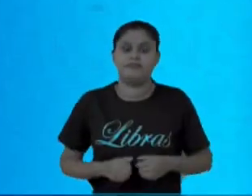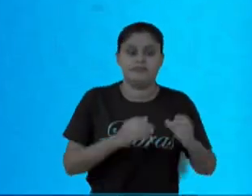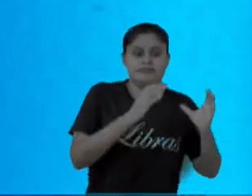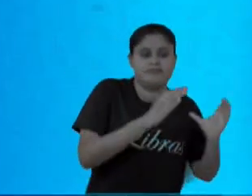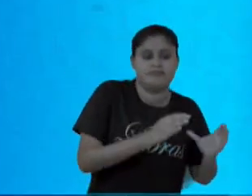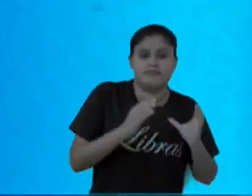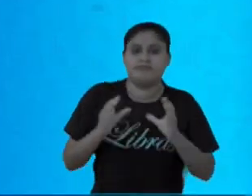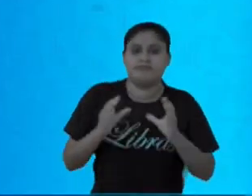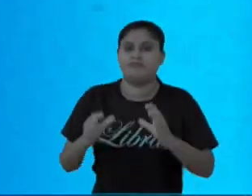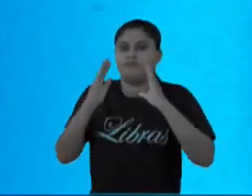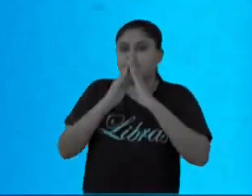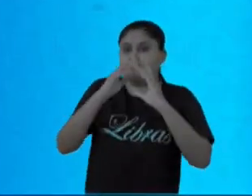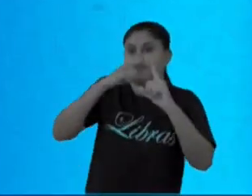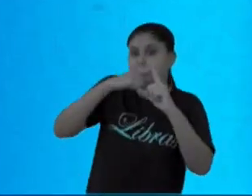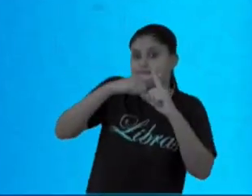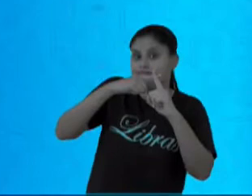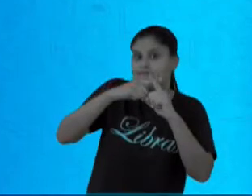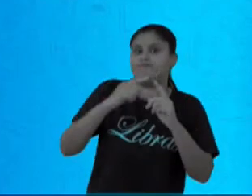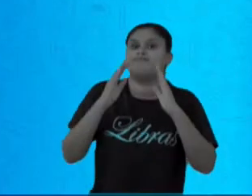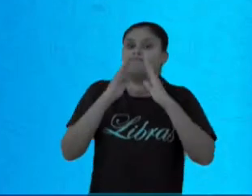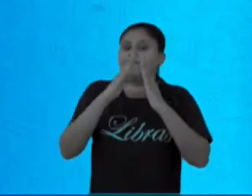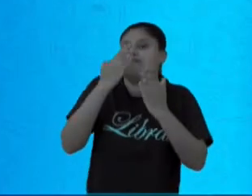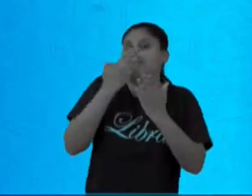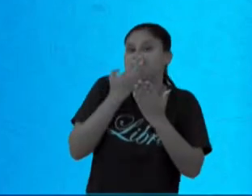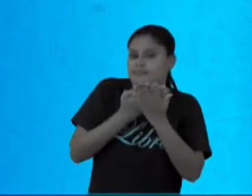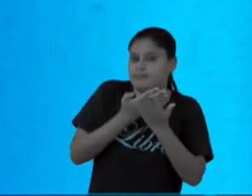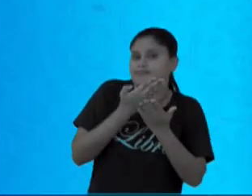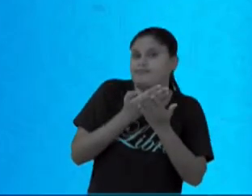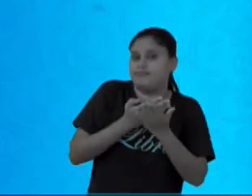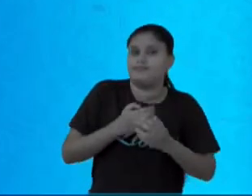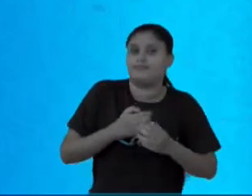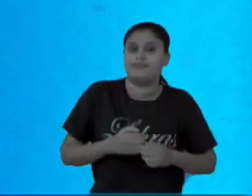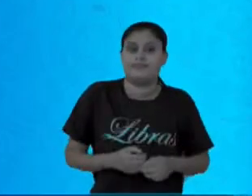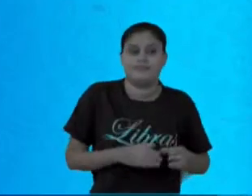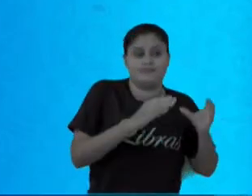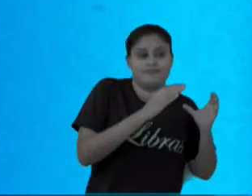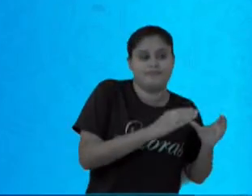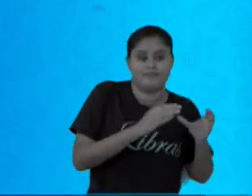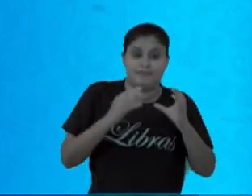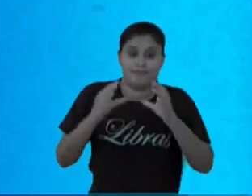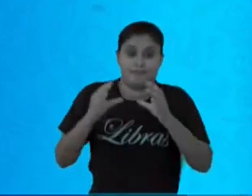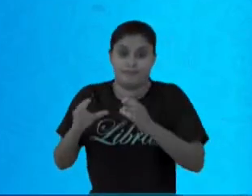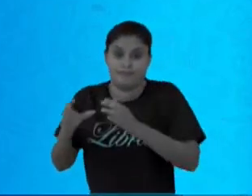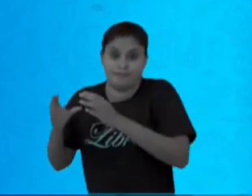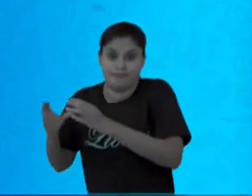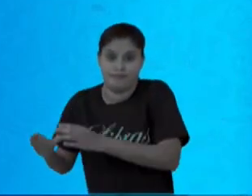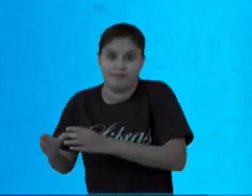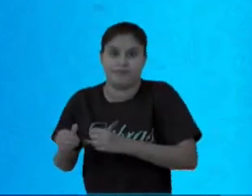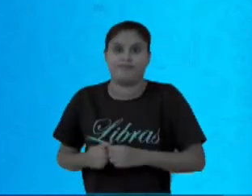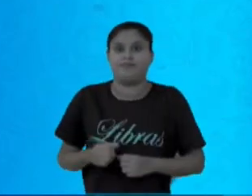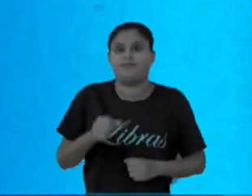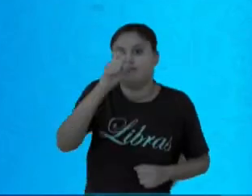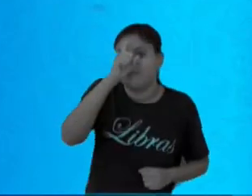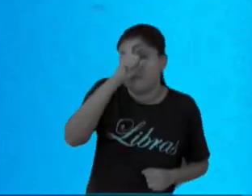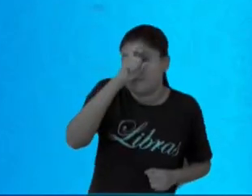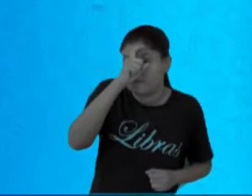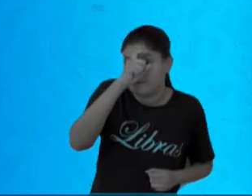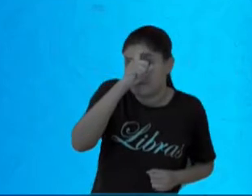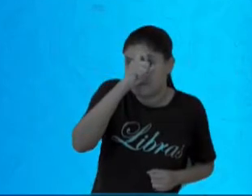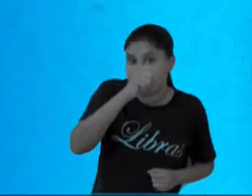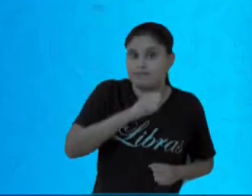praças, igrejas, escolas, né? Os bairros mais central, nós encontramos os